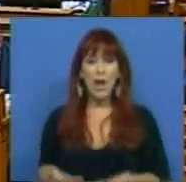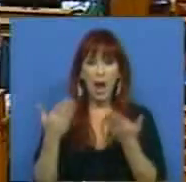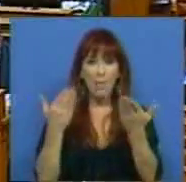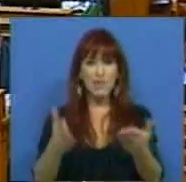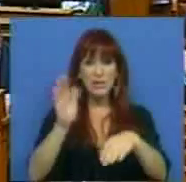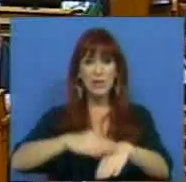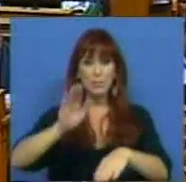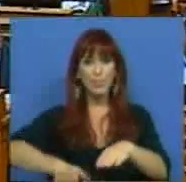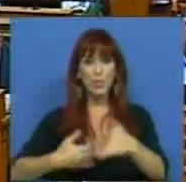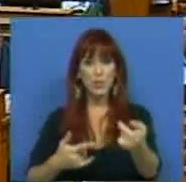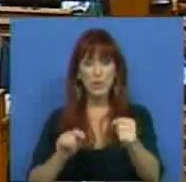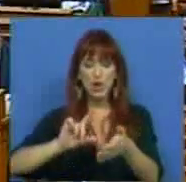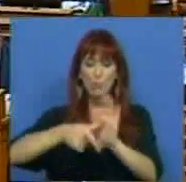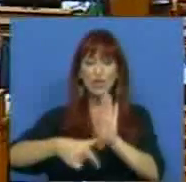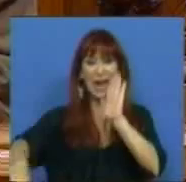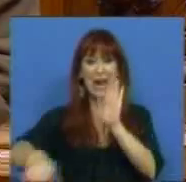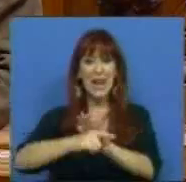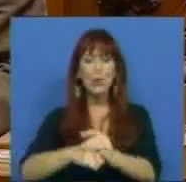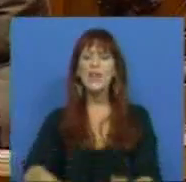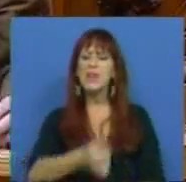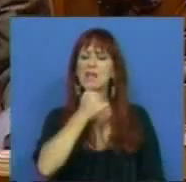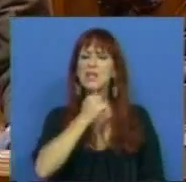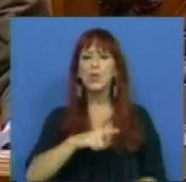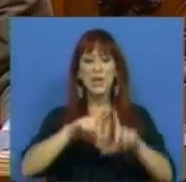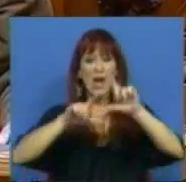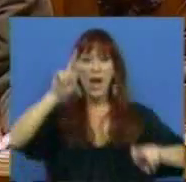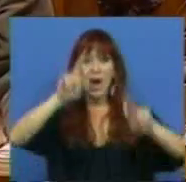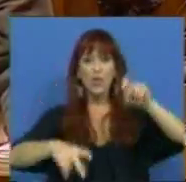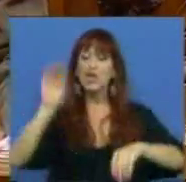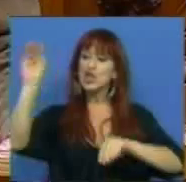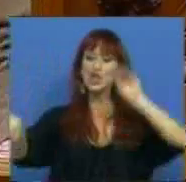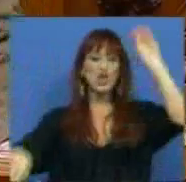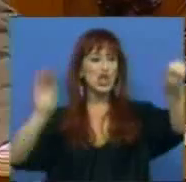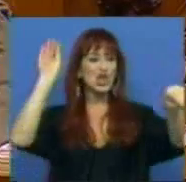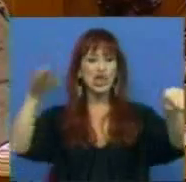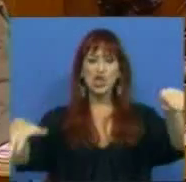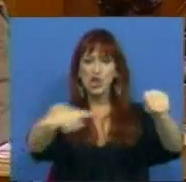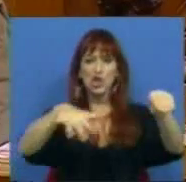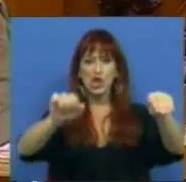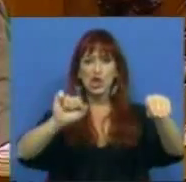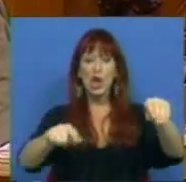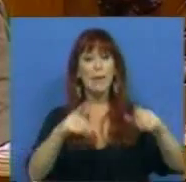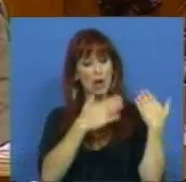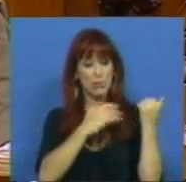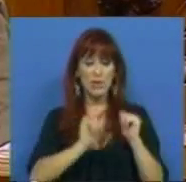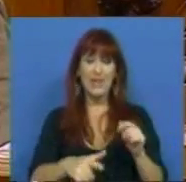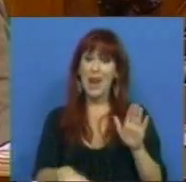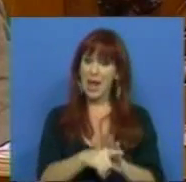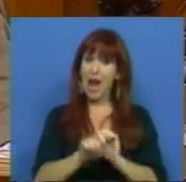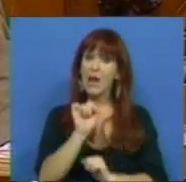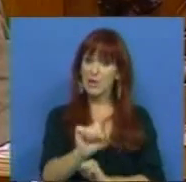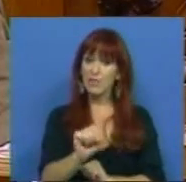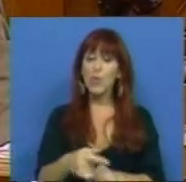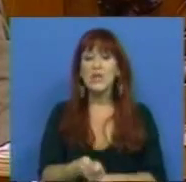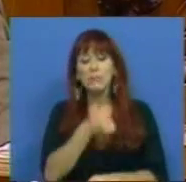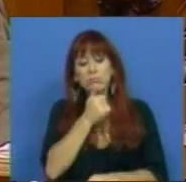Apresentamos, por isso, um projeto de lei que determina que os acionistas sejam chamados, na dimensão da sua responsabilidade legal